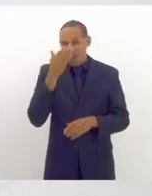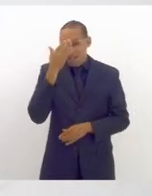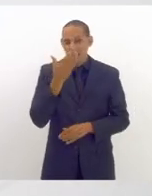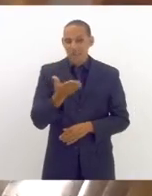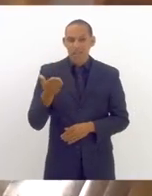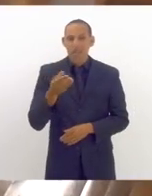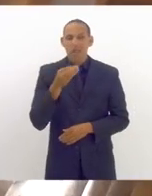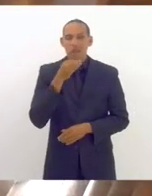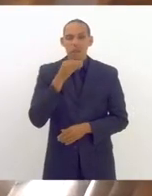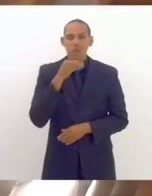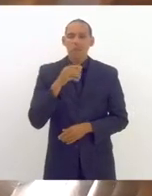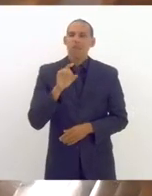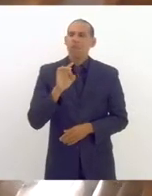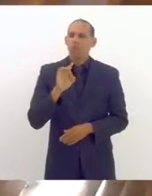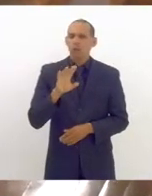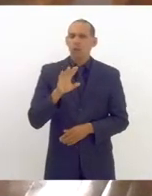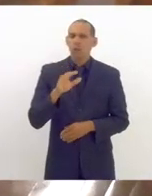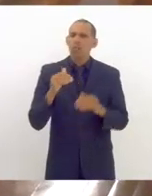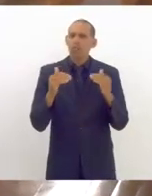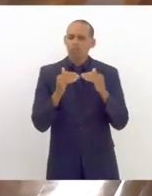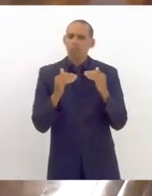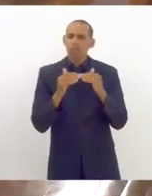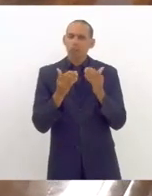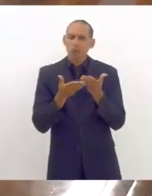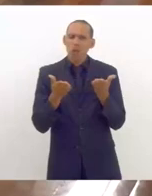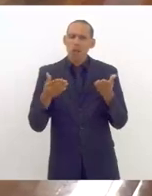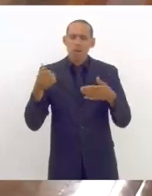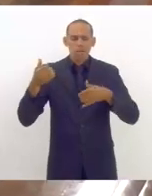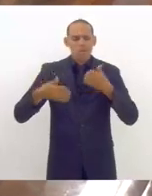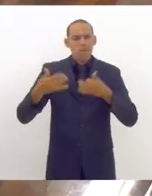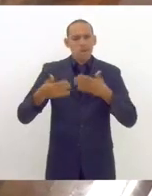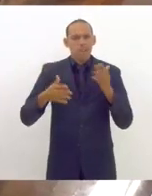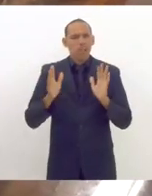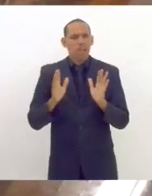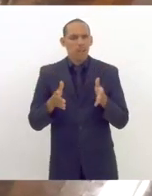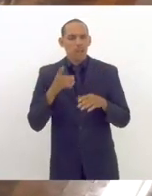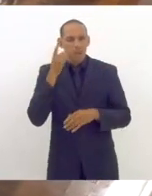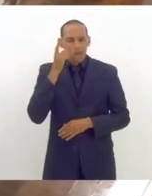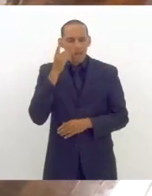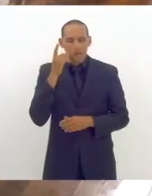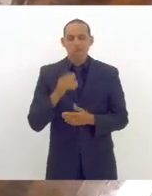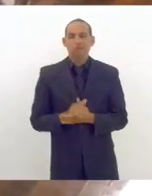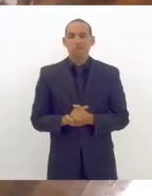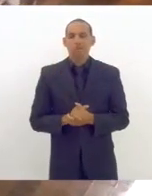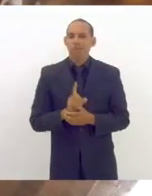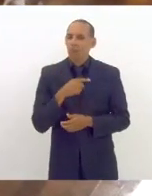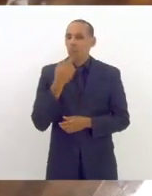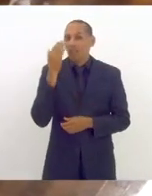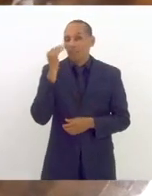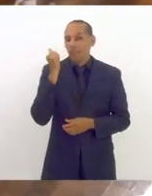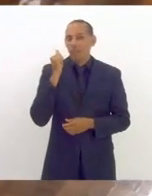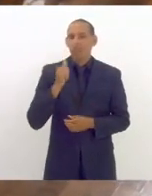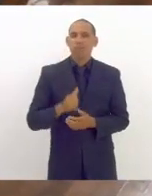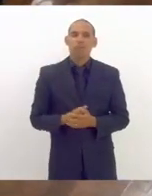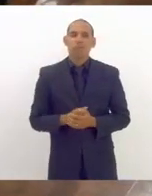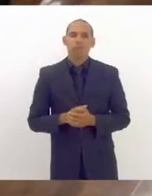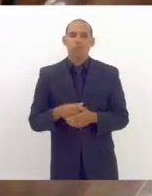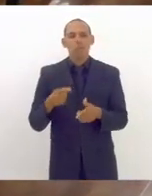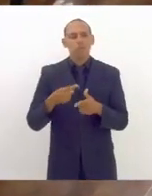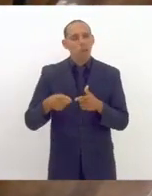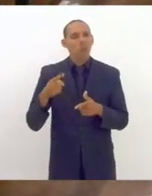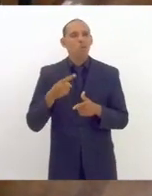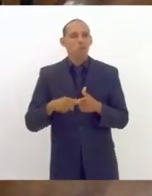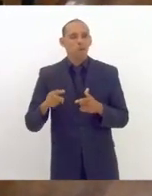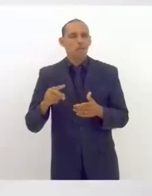e só fazer uma concordando com todos que falam como falar os deputados a gente sabe dos problemas